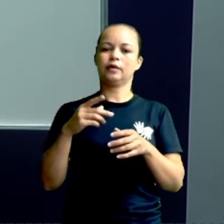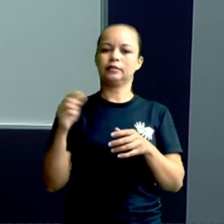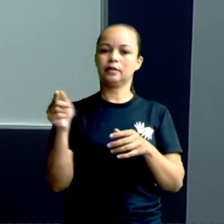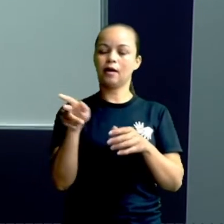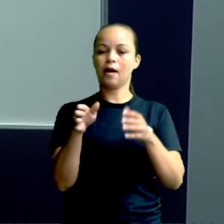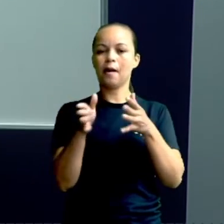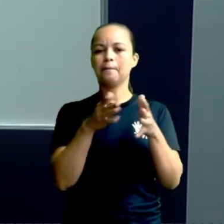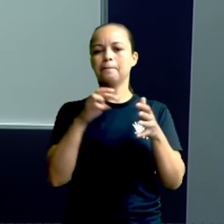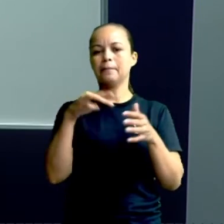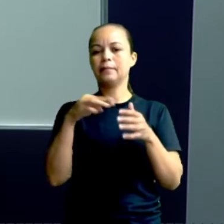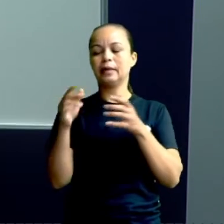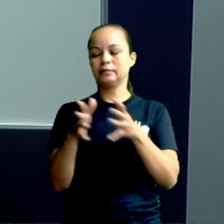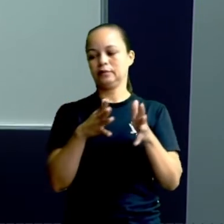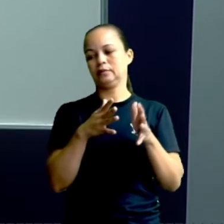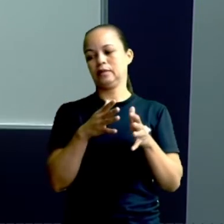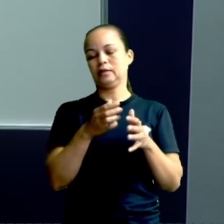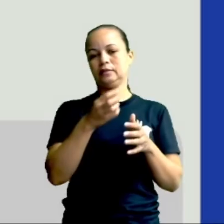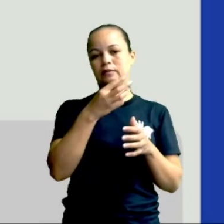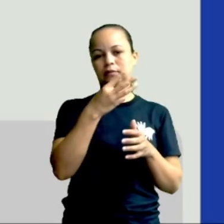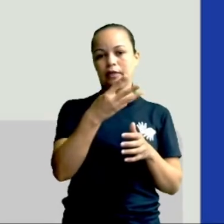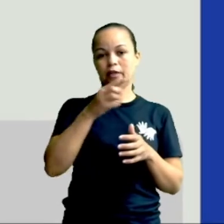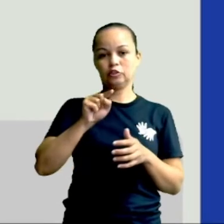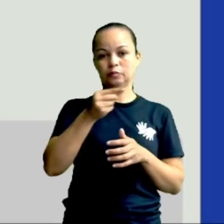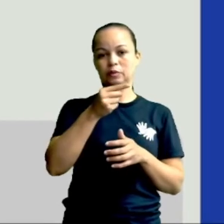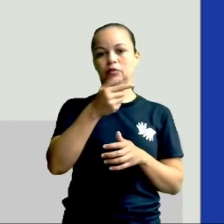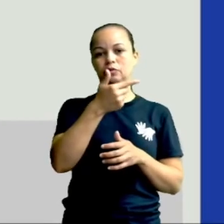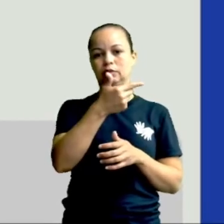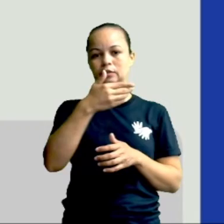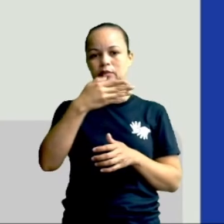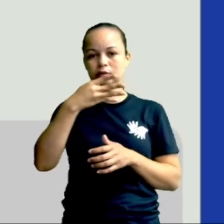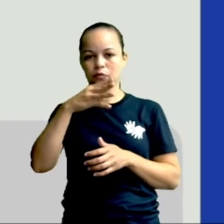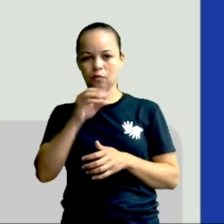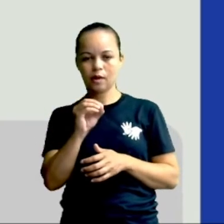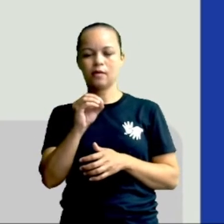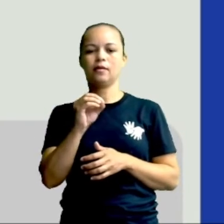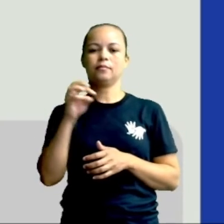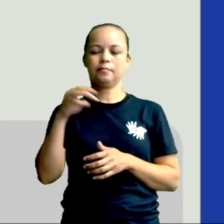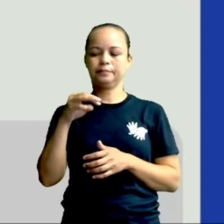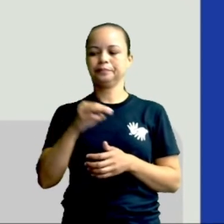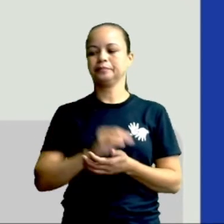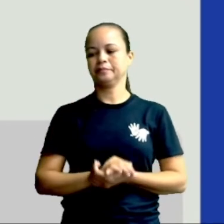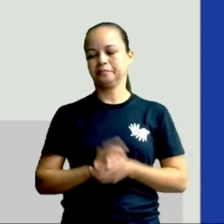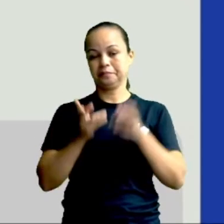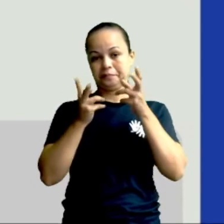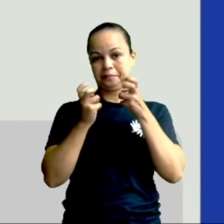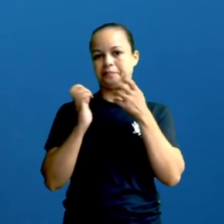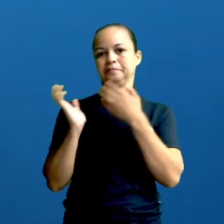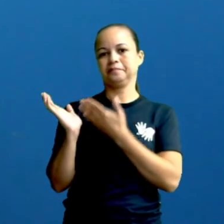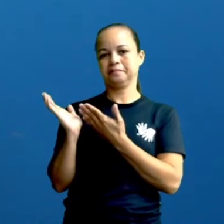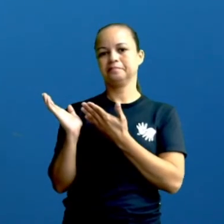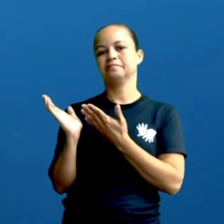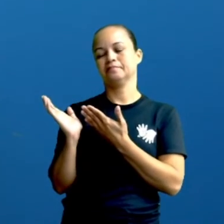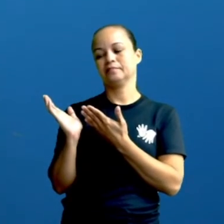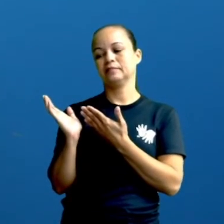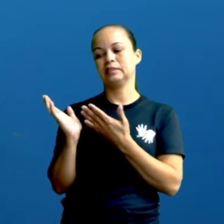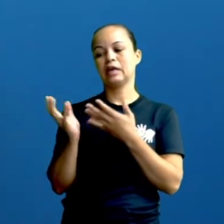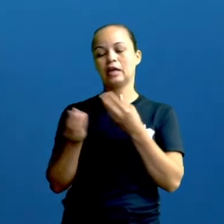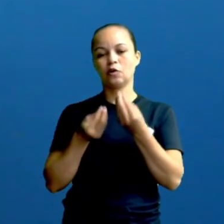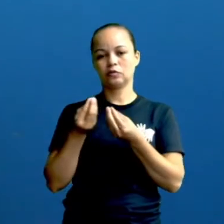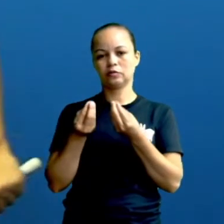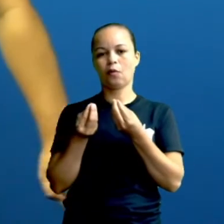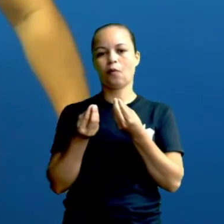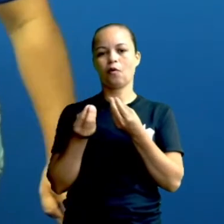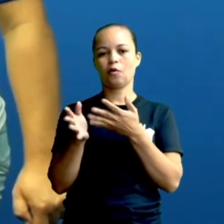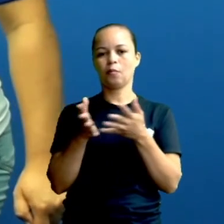aqui, 3.240, tá certo? Então vamos para lá. Olha aqui a nossa